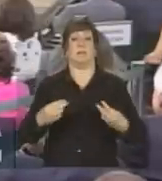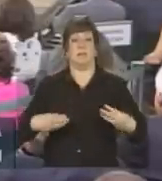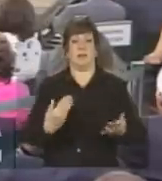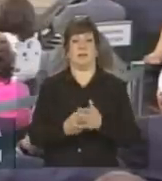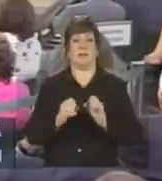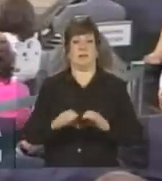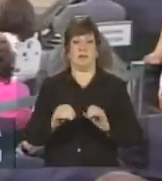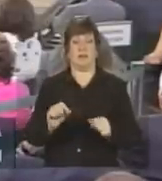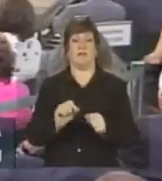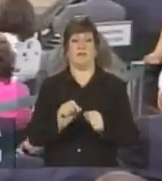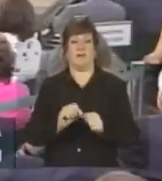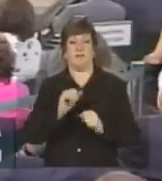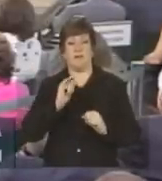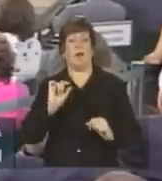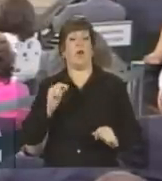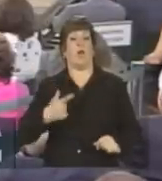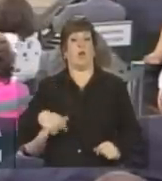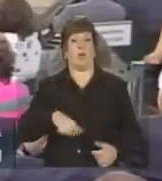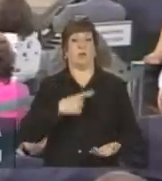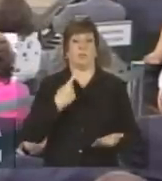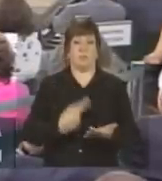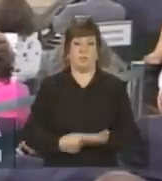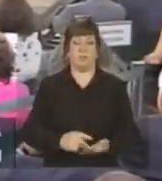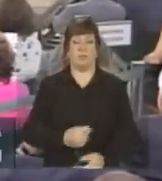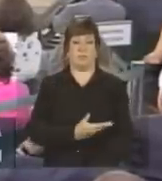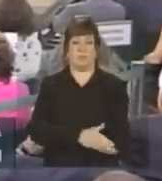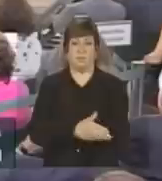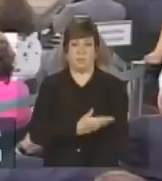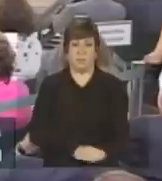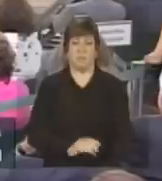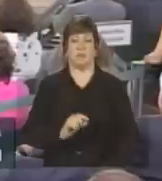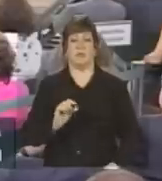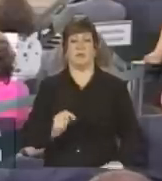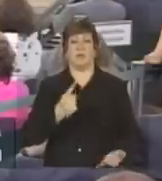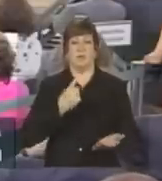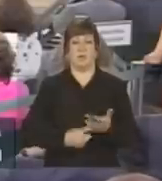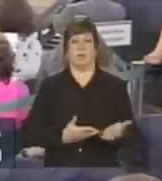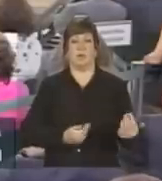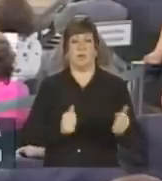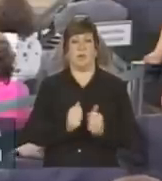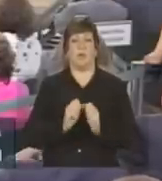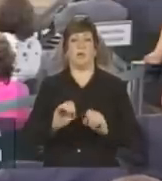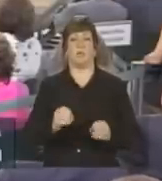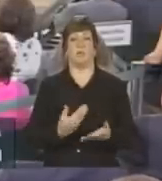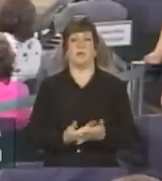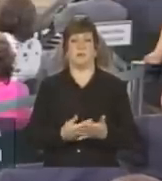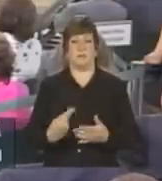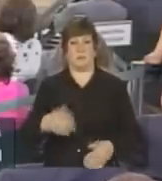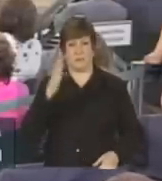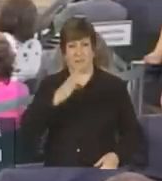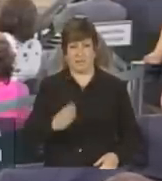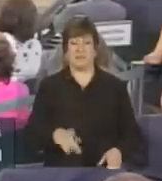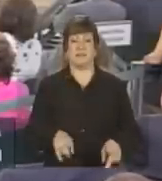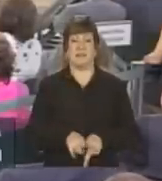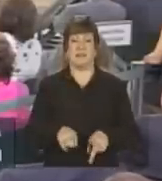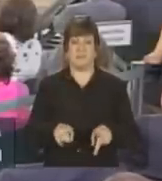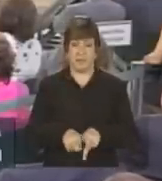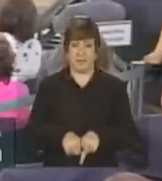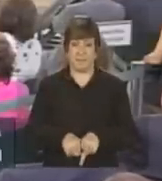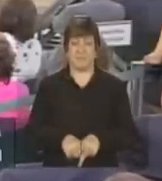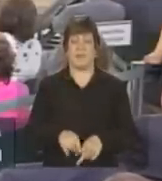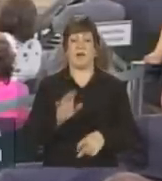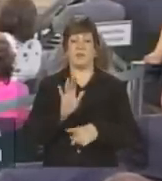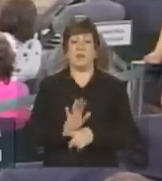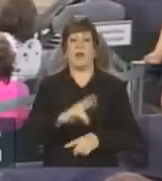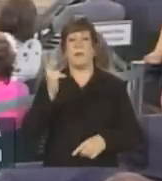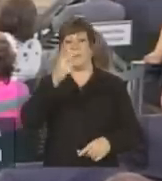Educação, que estimula a prática docente, o compromisso da juventude com a educação brasileira, e, sem dúvida alguma, com o combate ao